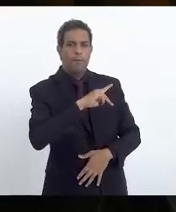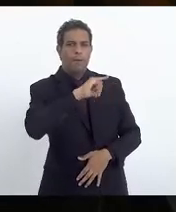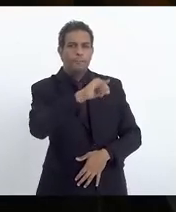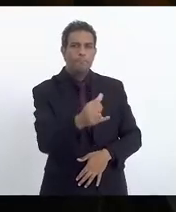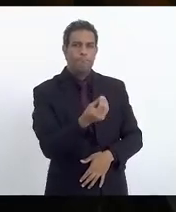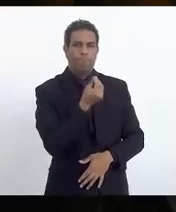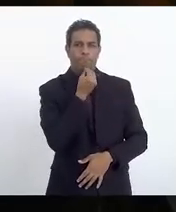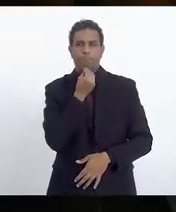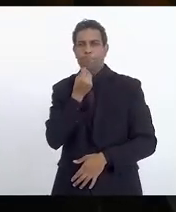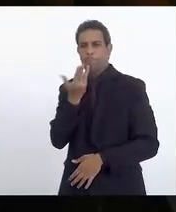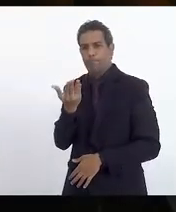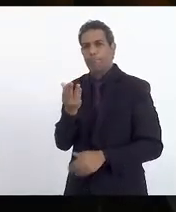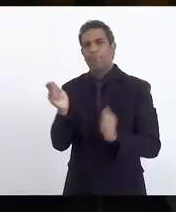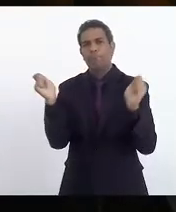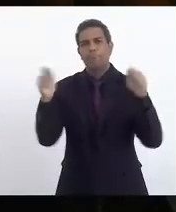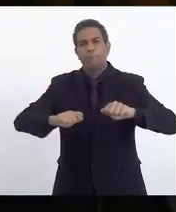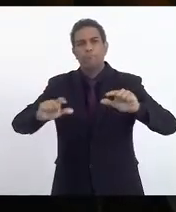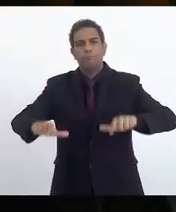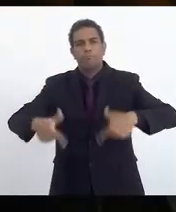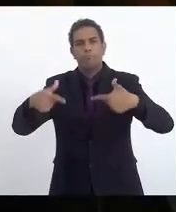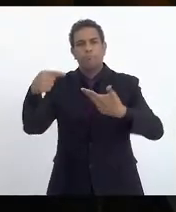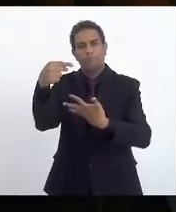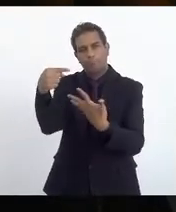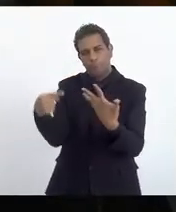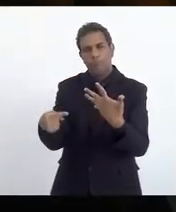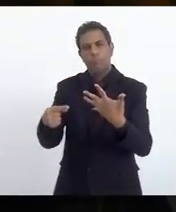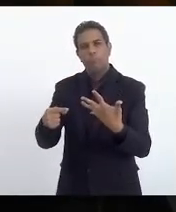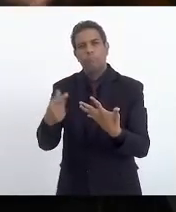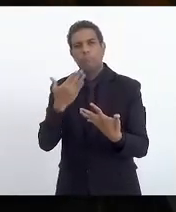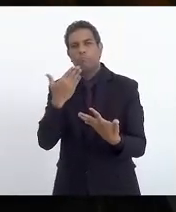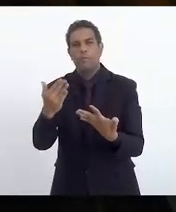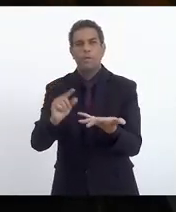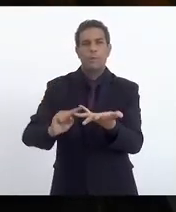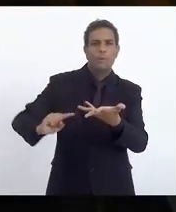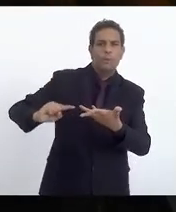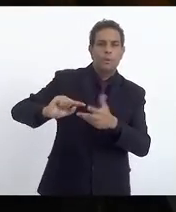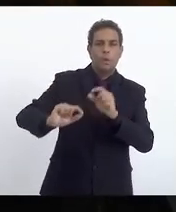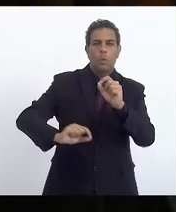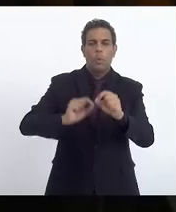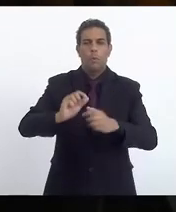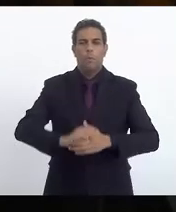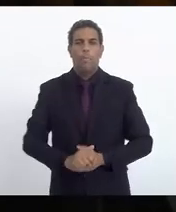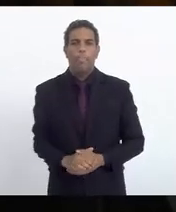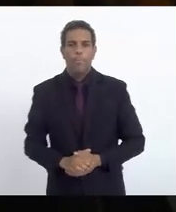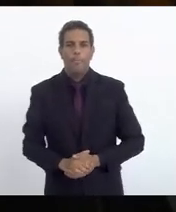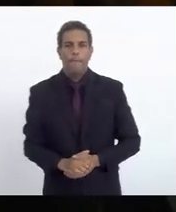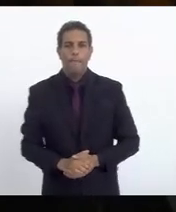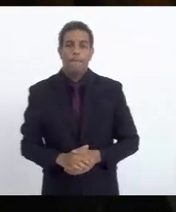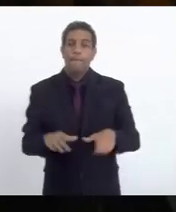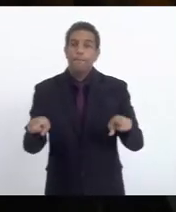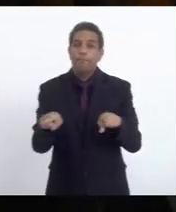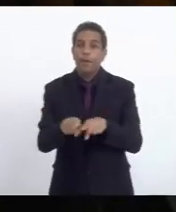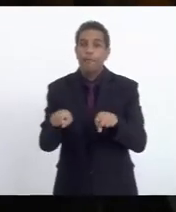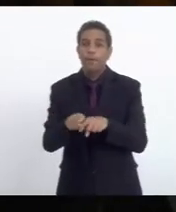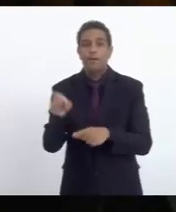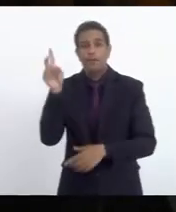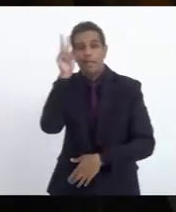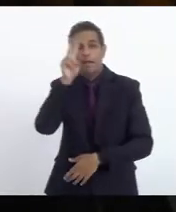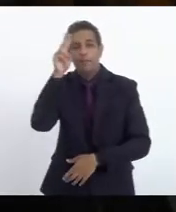para dizer para ser trans que tem que ser feito como deve ser feito sobre condições deve ser feito E além disso